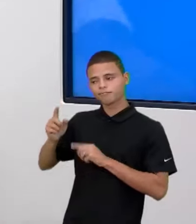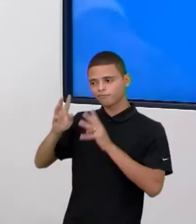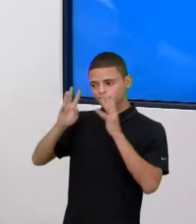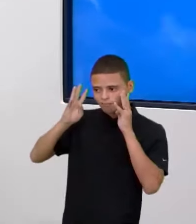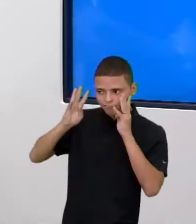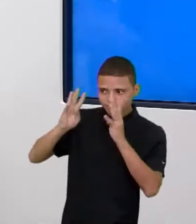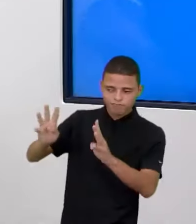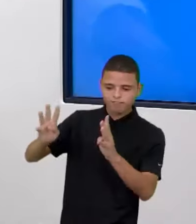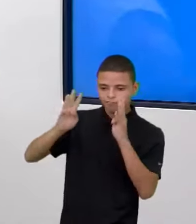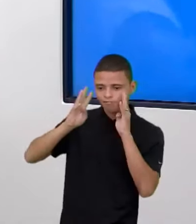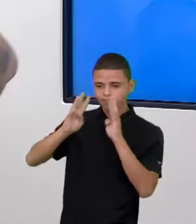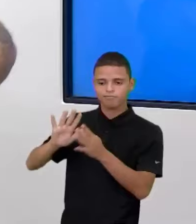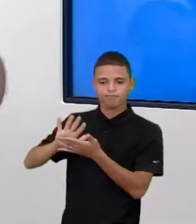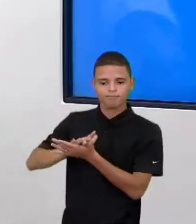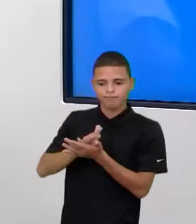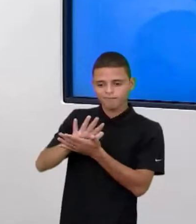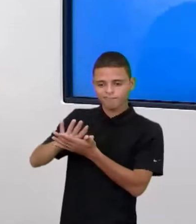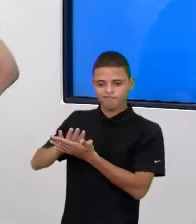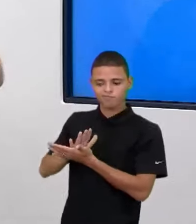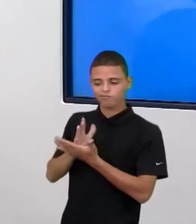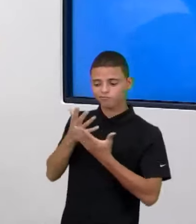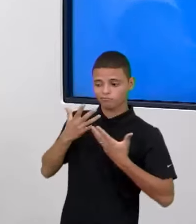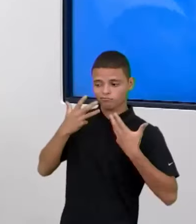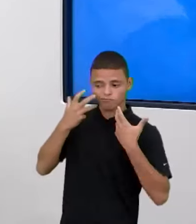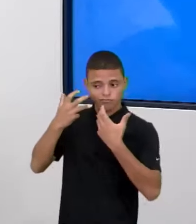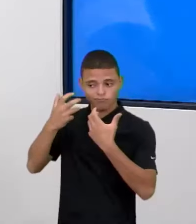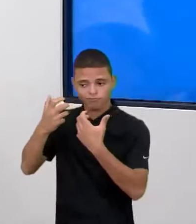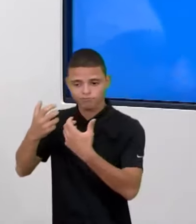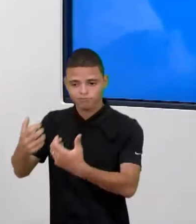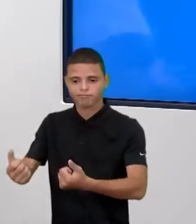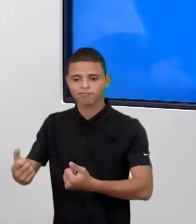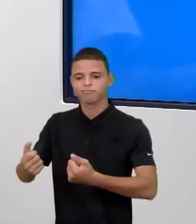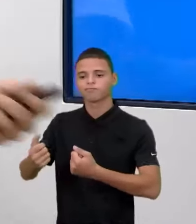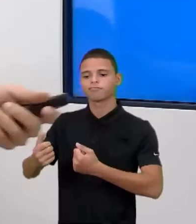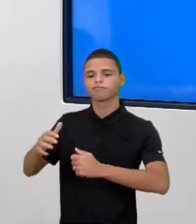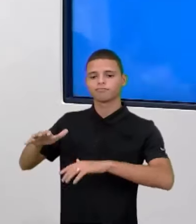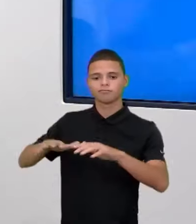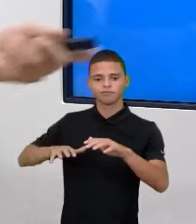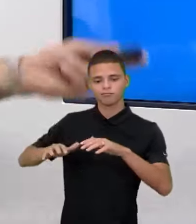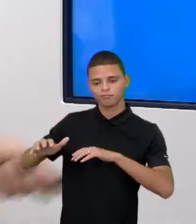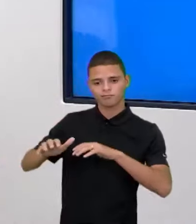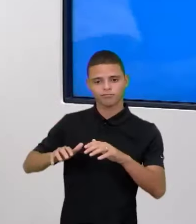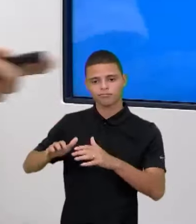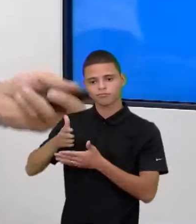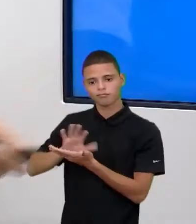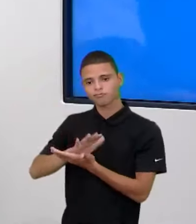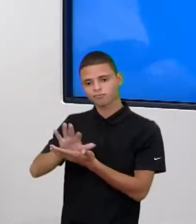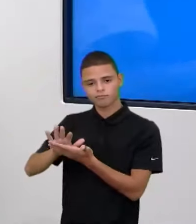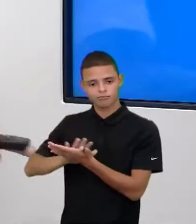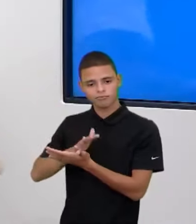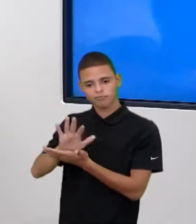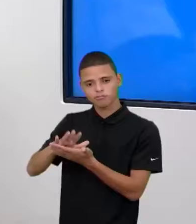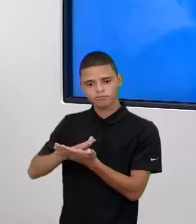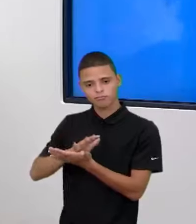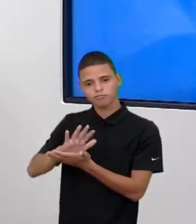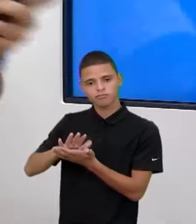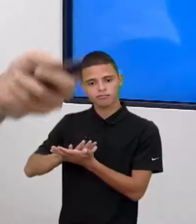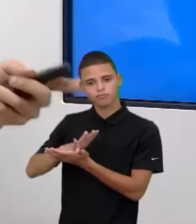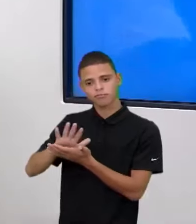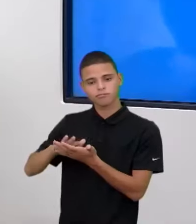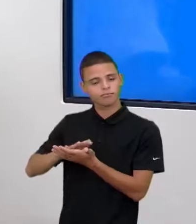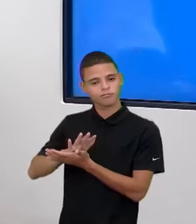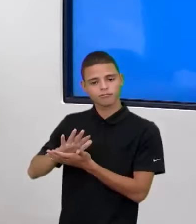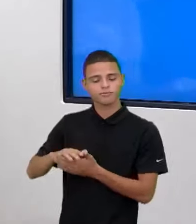né? O samba ele vai te levar, ele vai levar o seu corpo ao movimento. O samba é movimento. Não tem como dissociar